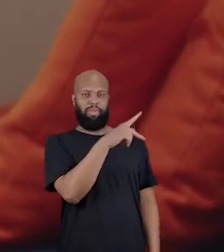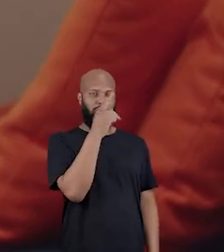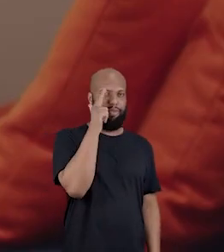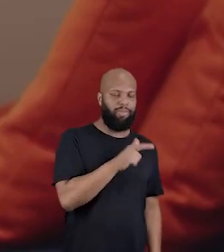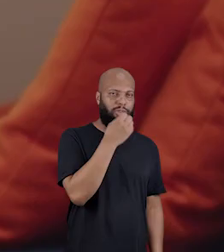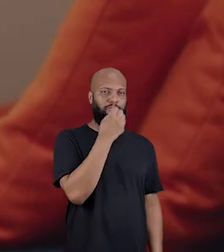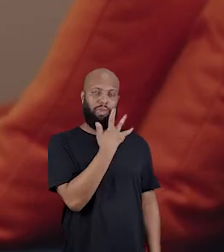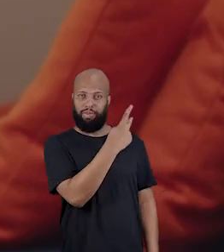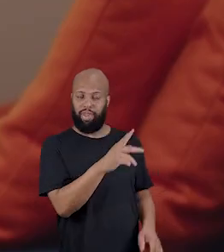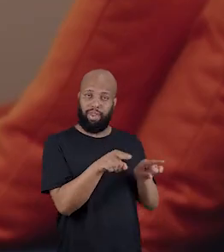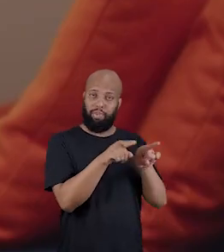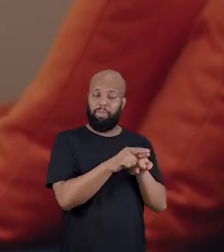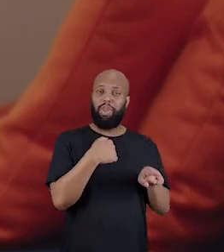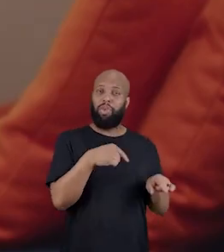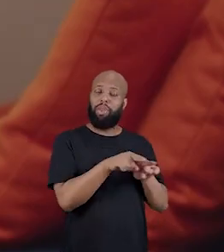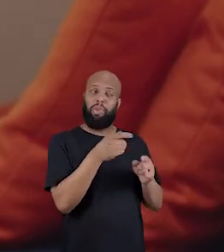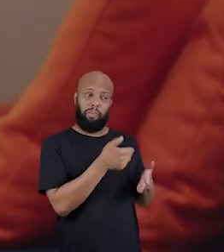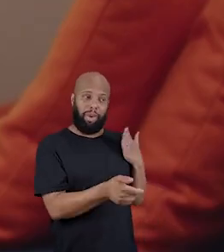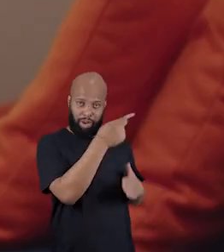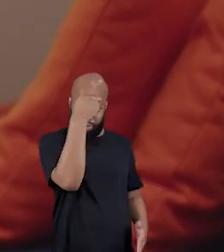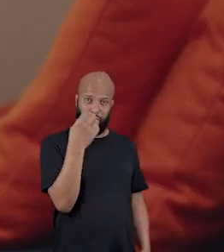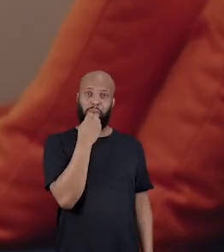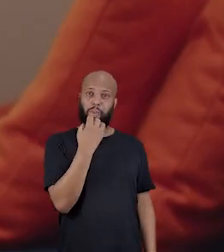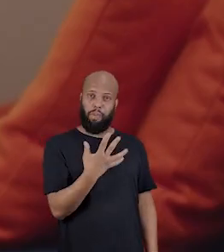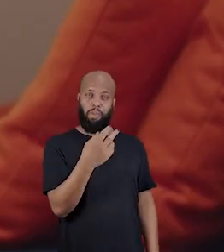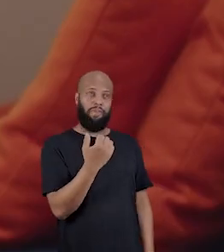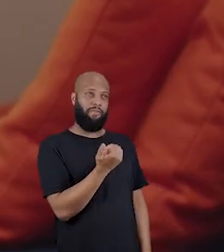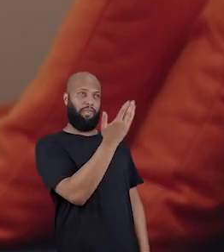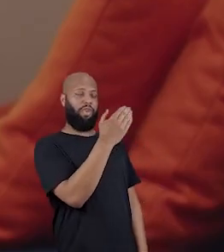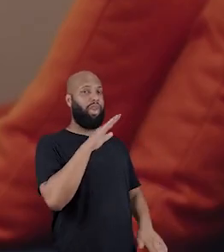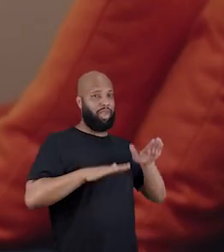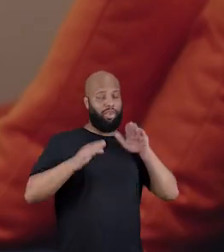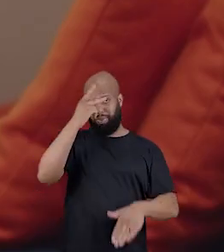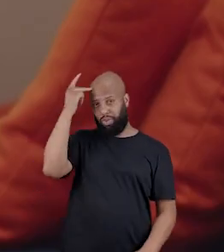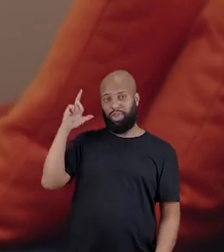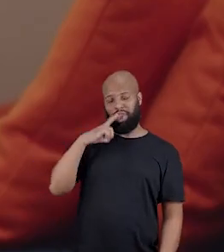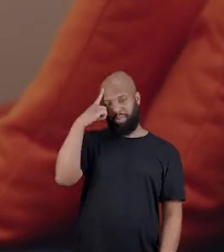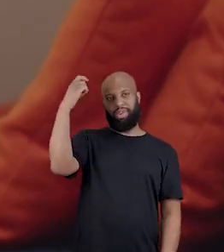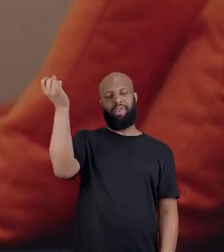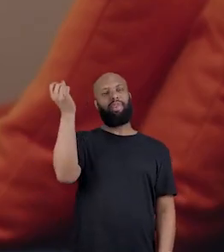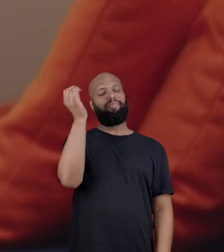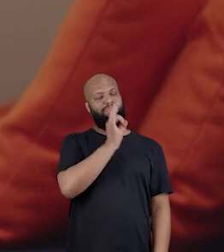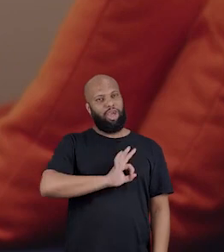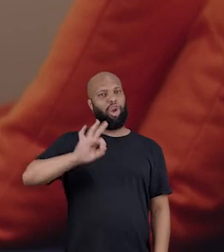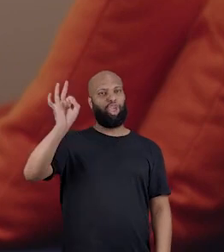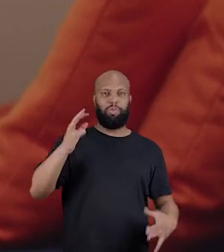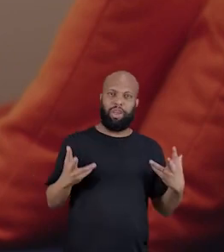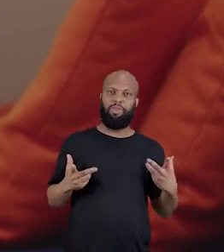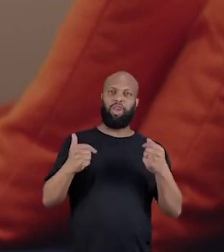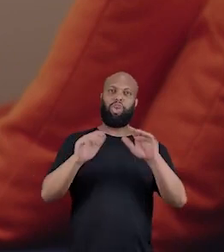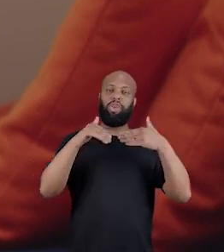faça o seu melhor, dê o seu melhor, eu também estou perdendo gente boa para o mercado. Exato. E talvez essa pessoa tenha uma ideia excelente no nosso concorrente.